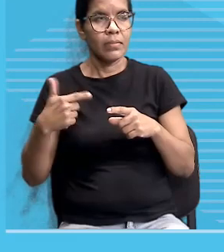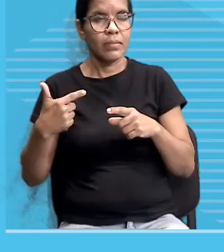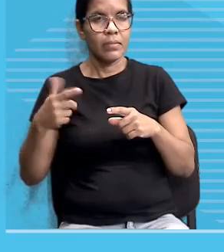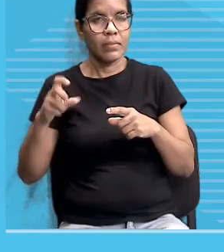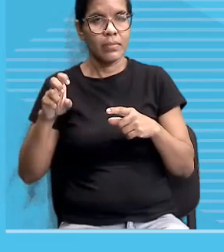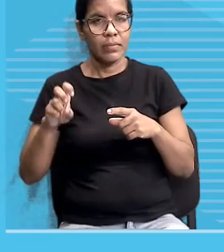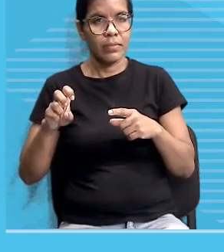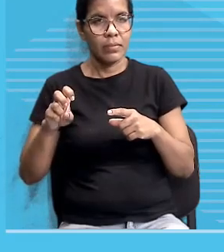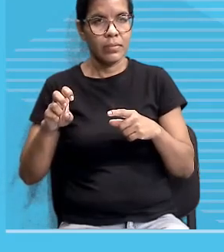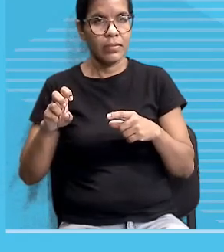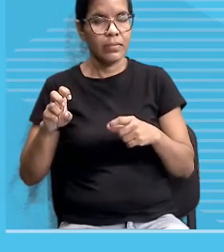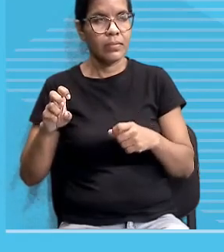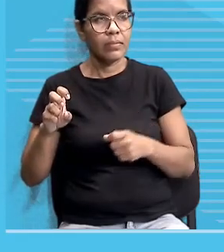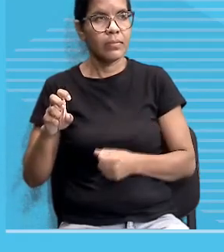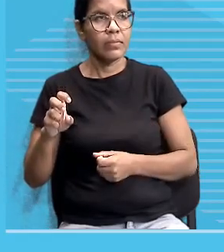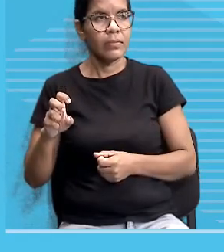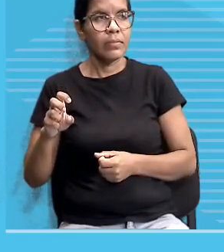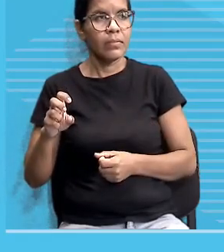15